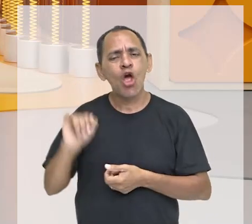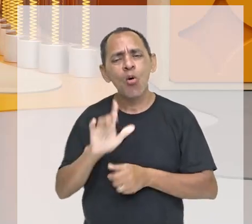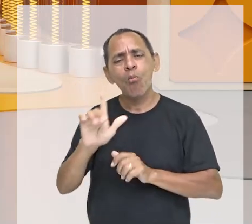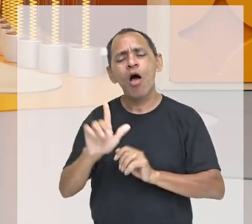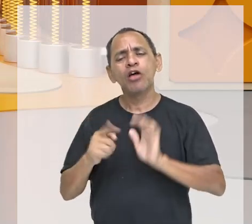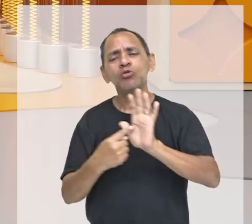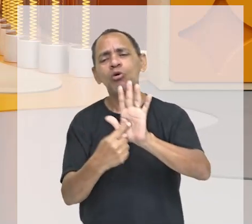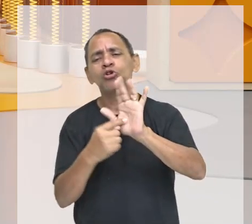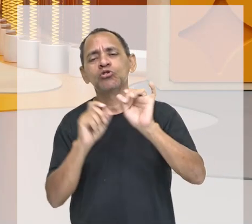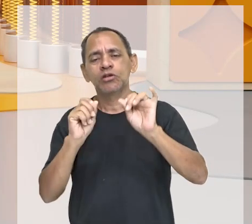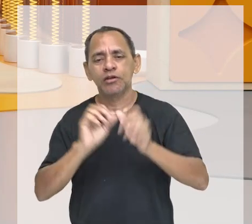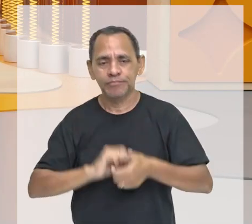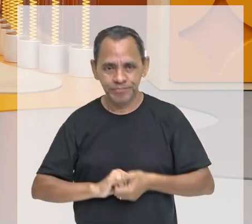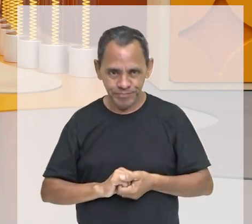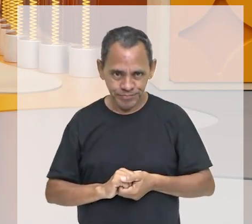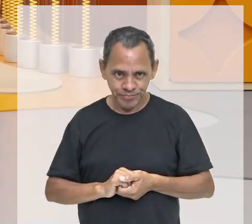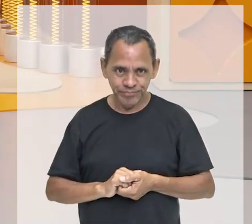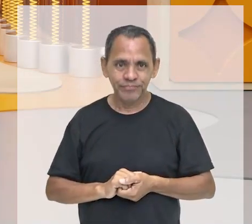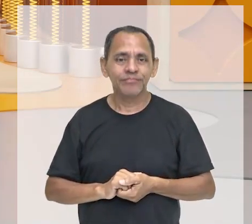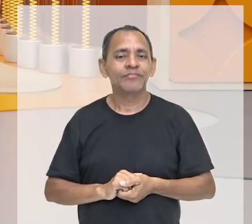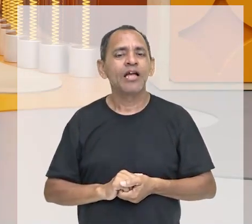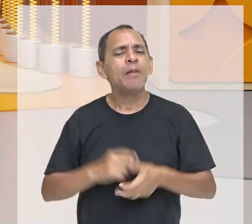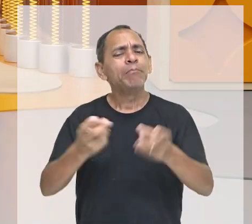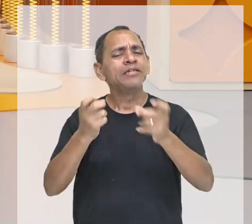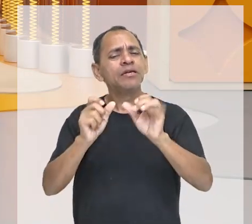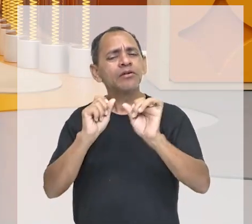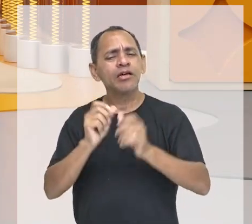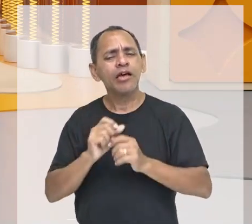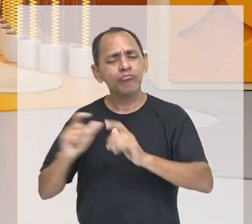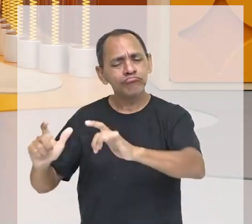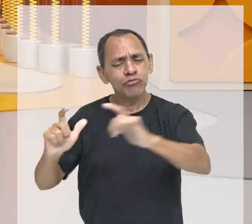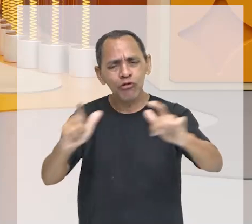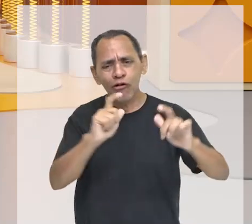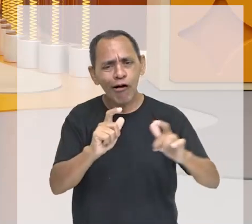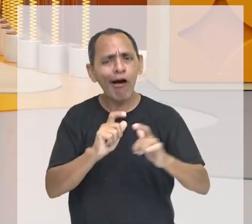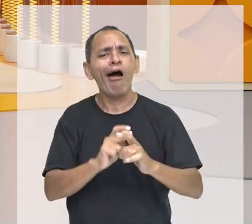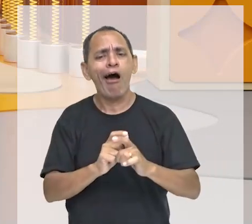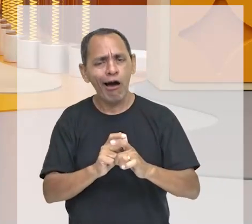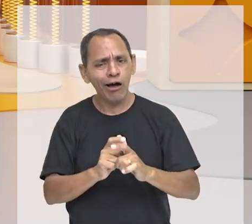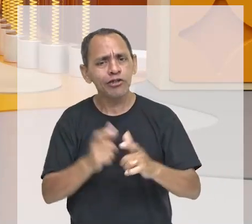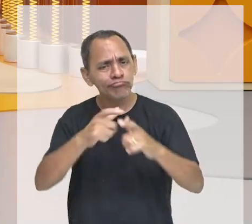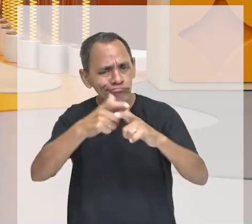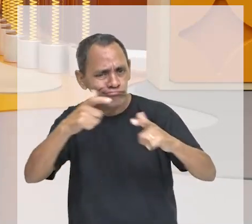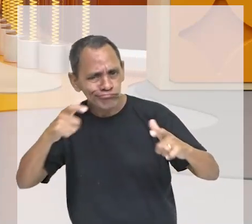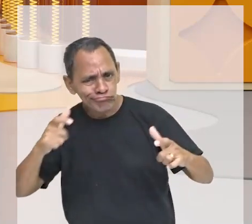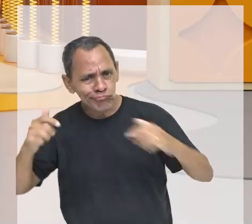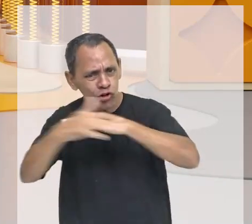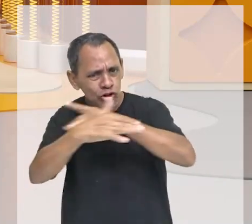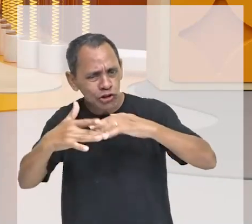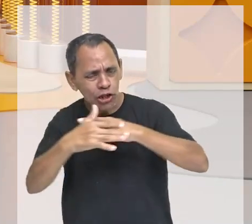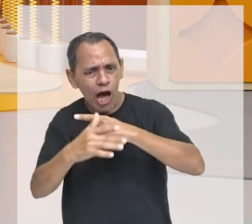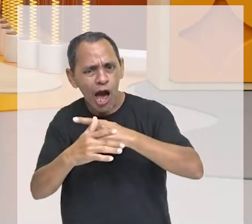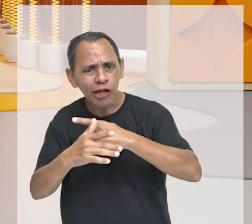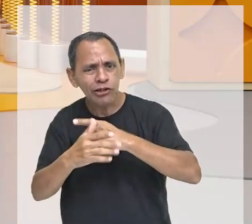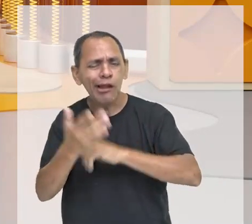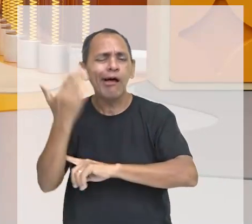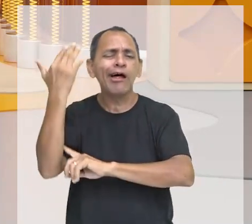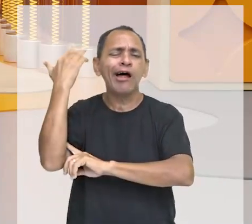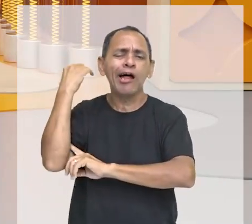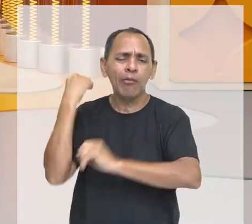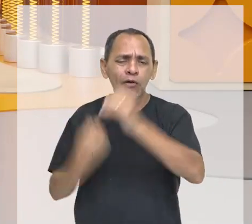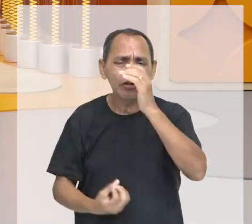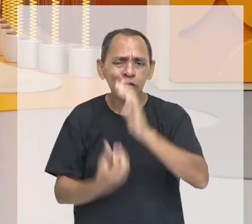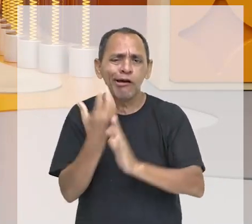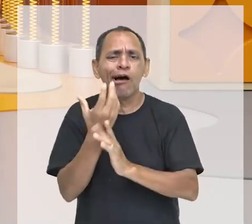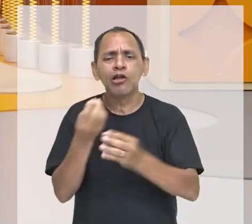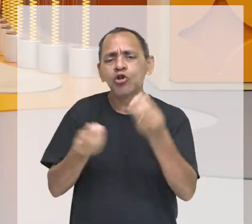estão passando aqui e vamos vendo aí que esses lugares, essas grandes cidades, um dia surgiram ali, quem sabe, como